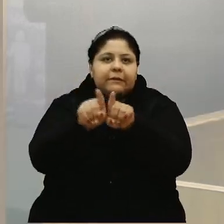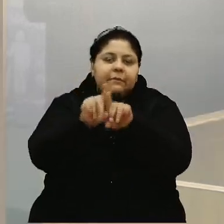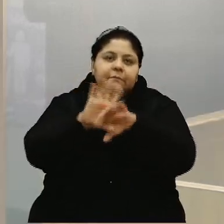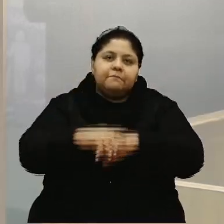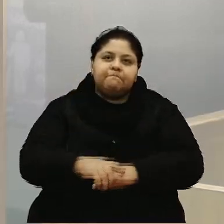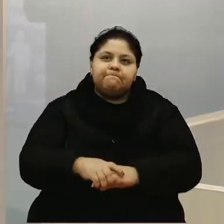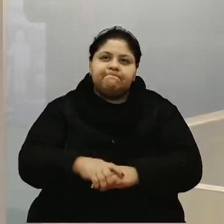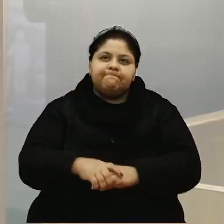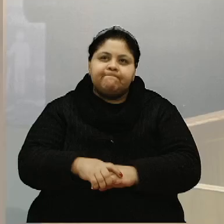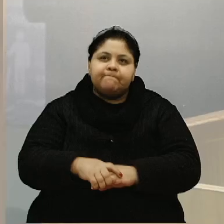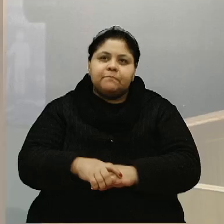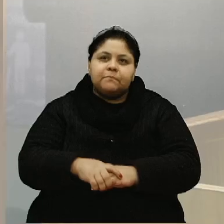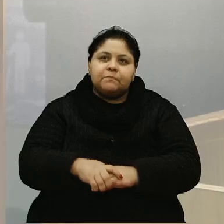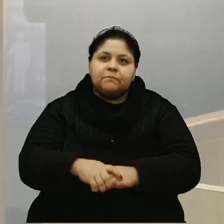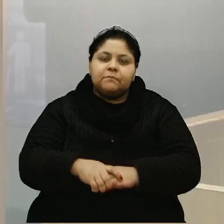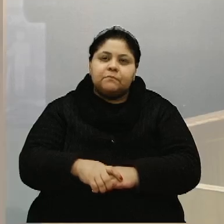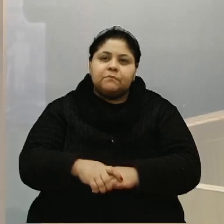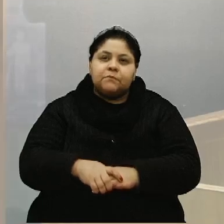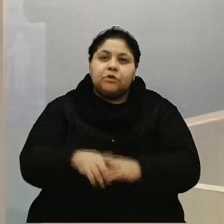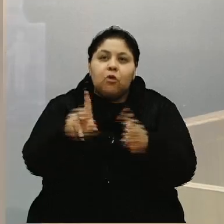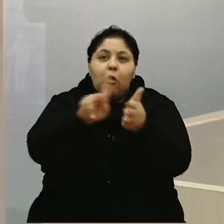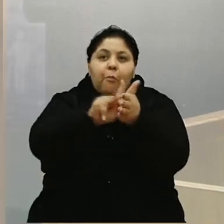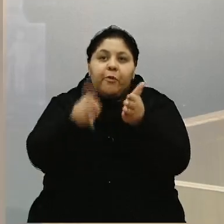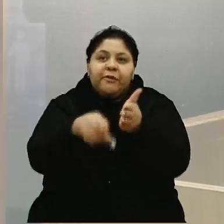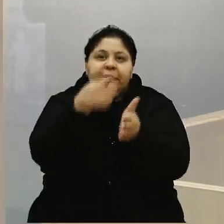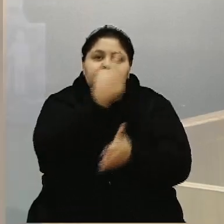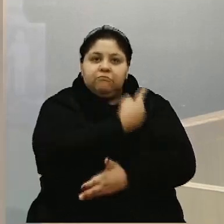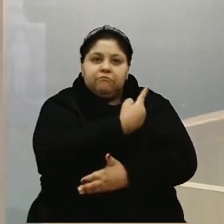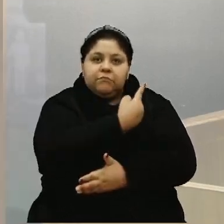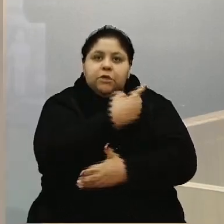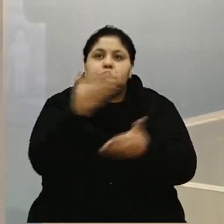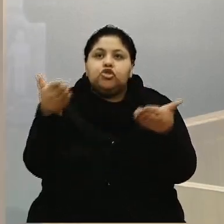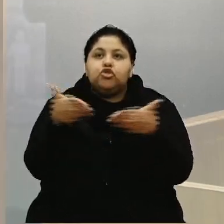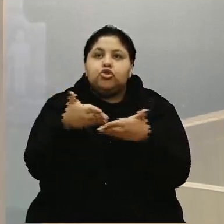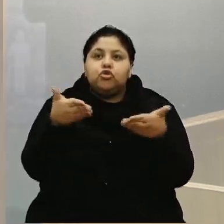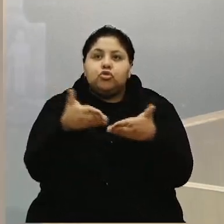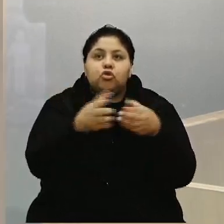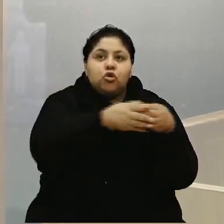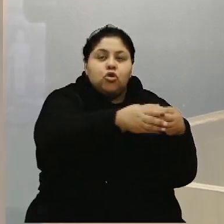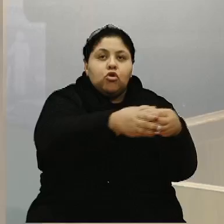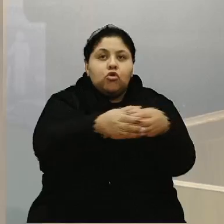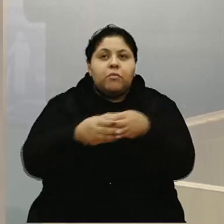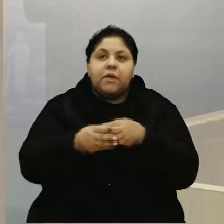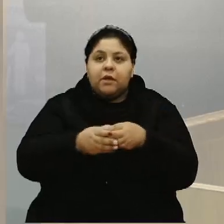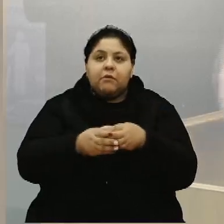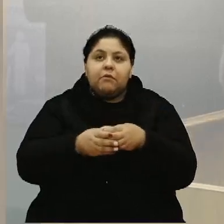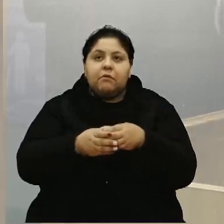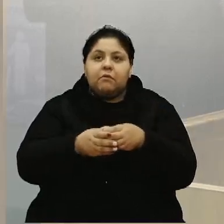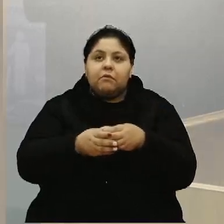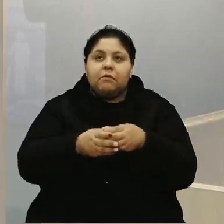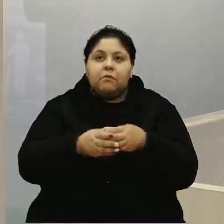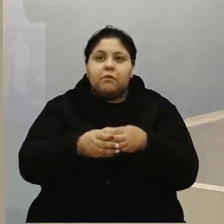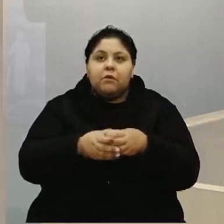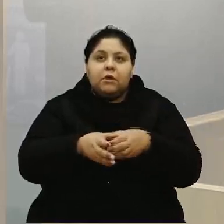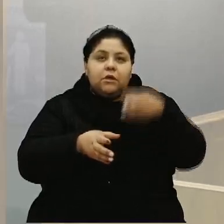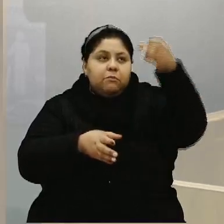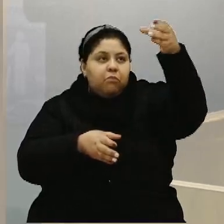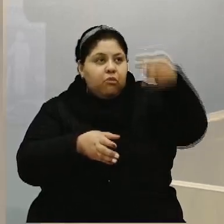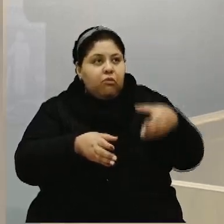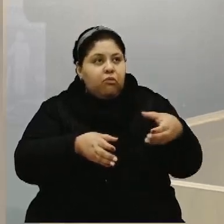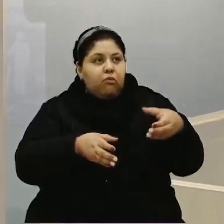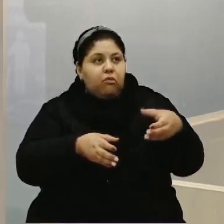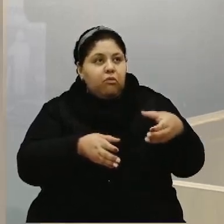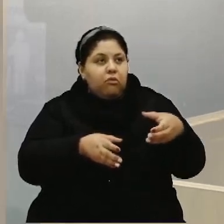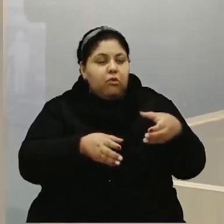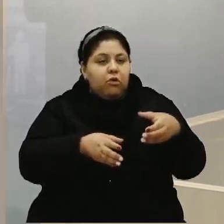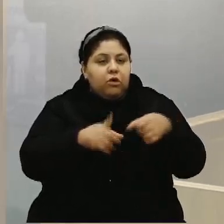Vocês olhem na capa do jornal de hoje. Uma equipe puxando para um lado, esse poste fica, esse poste não